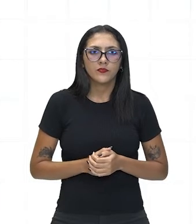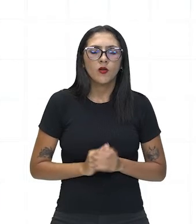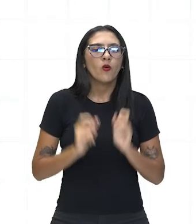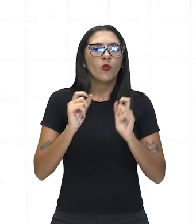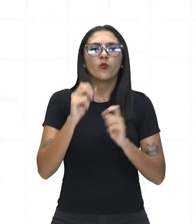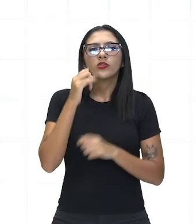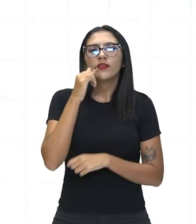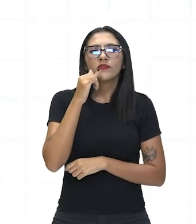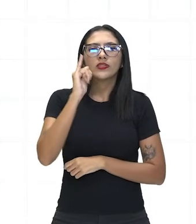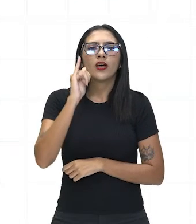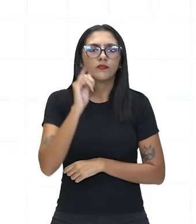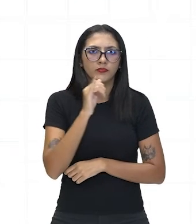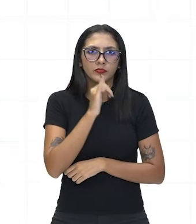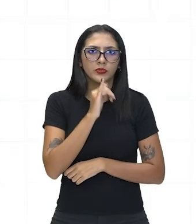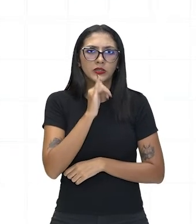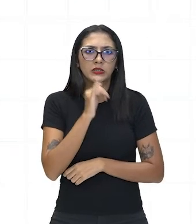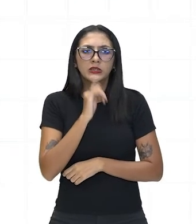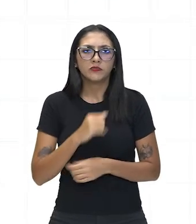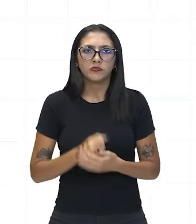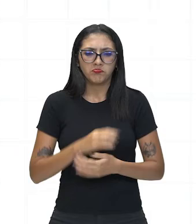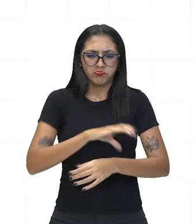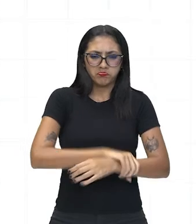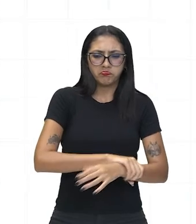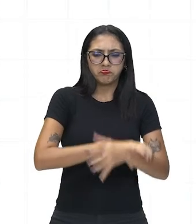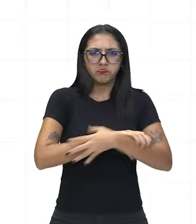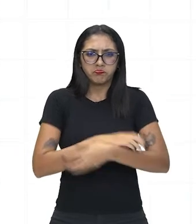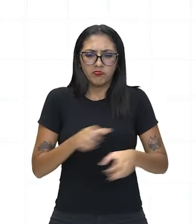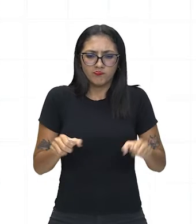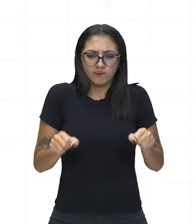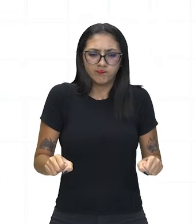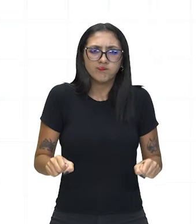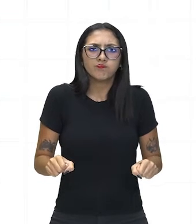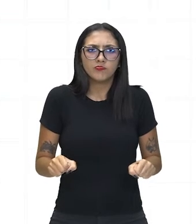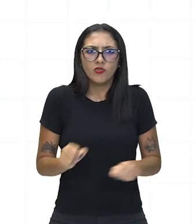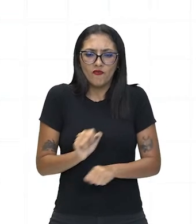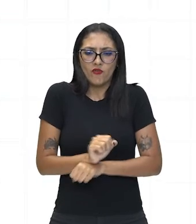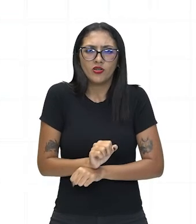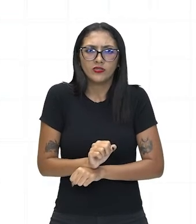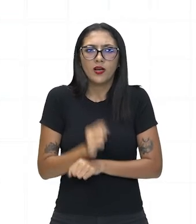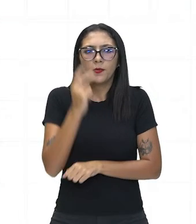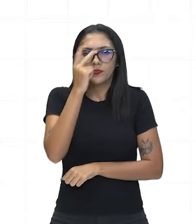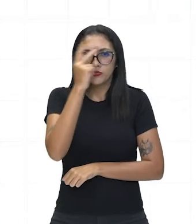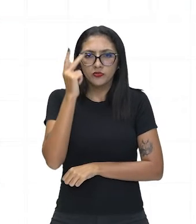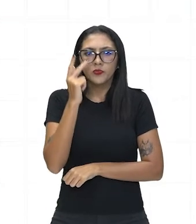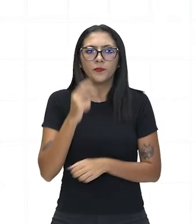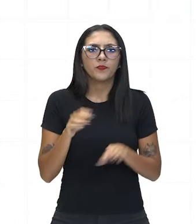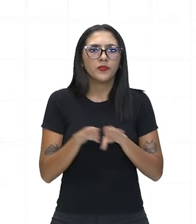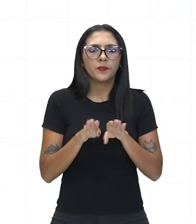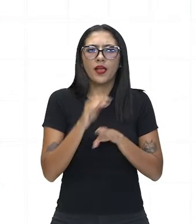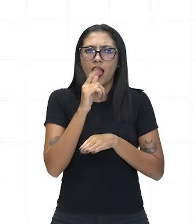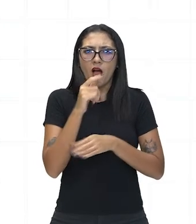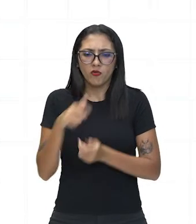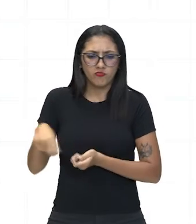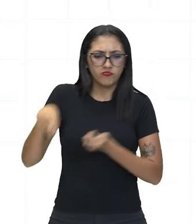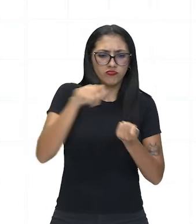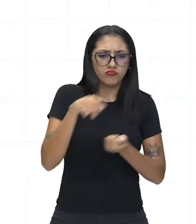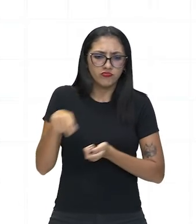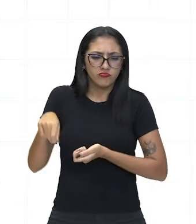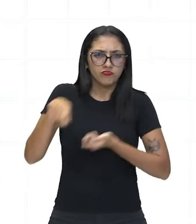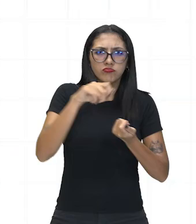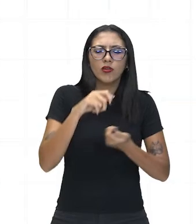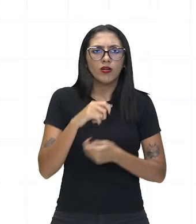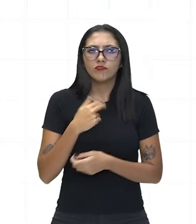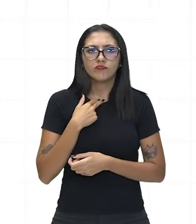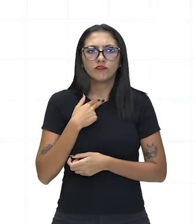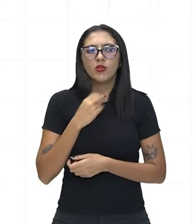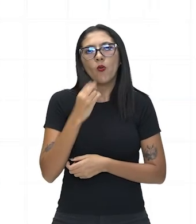ver. Não segure a vítima, não impeça os movimentos da vítima, não jogue água na vítima, nem tente abrir